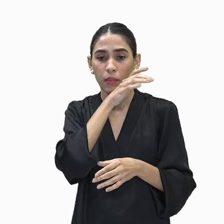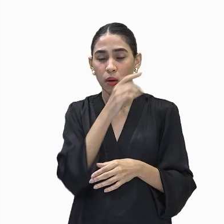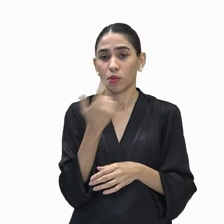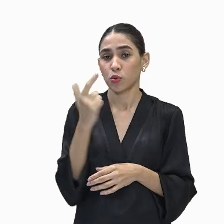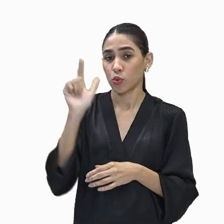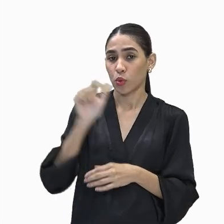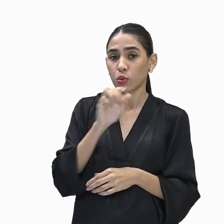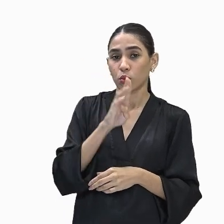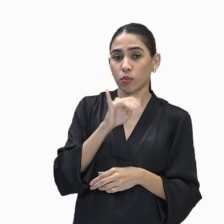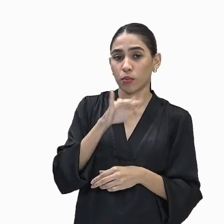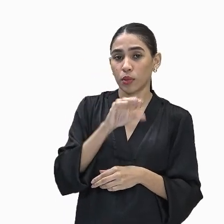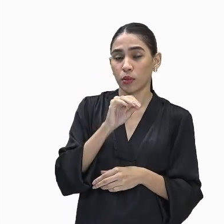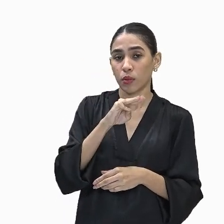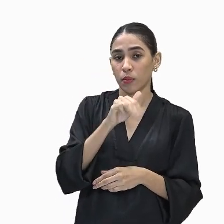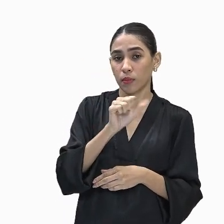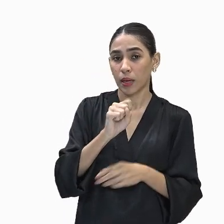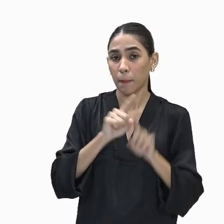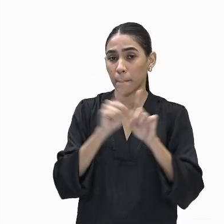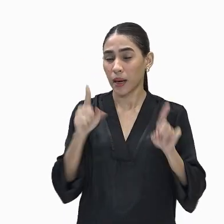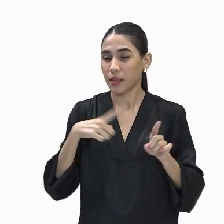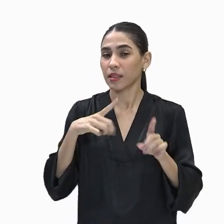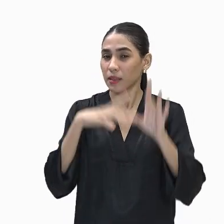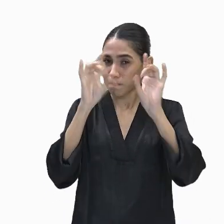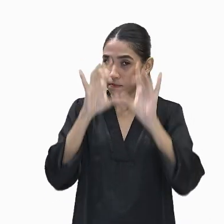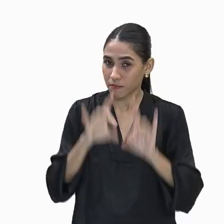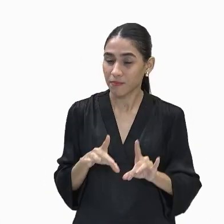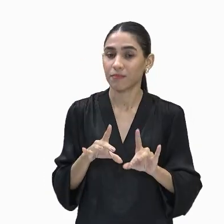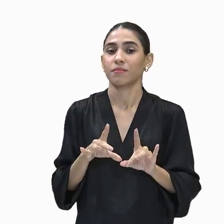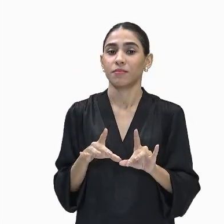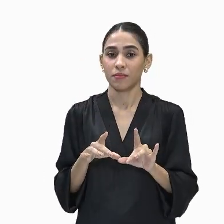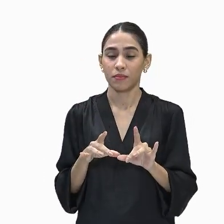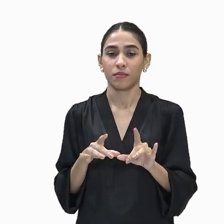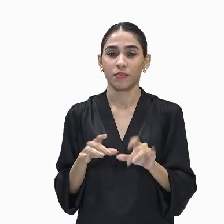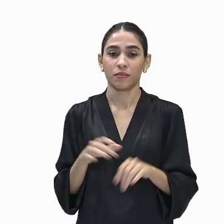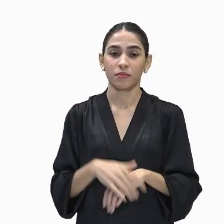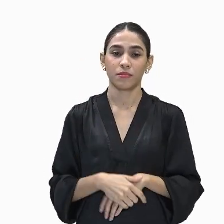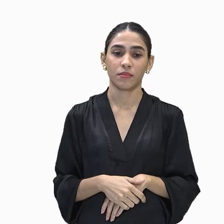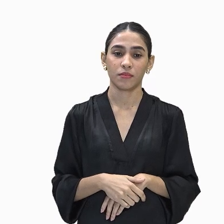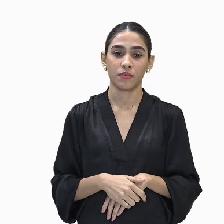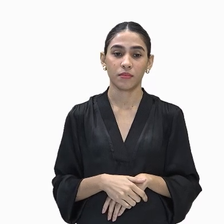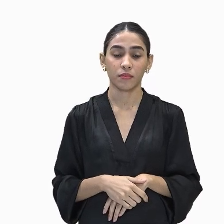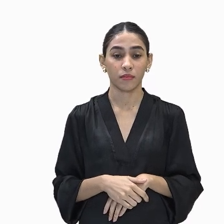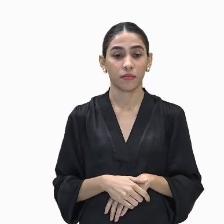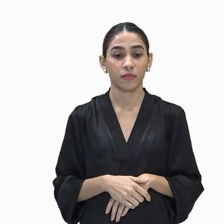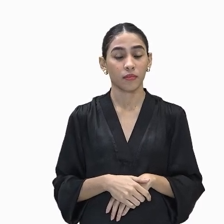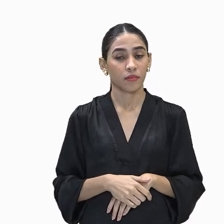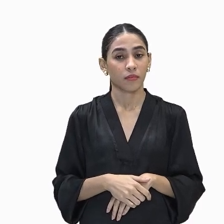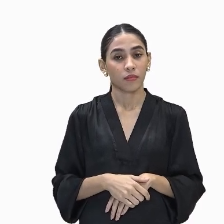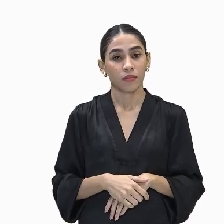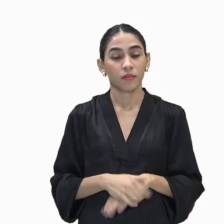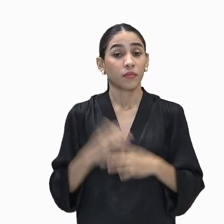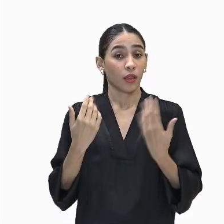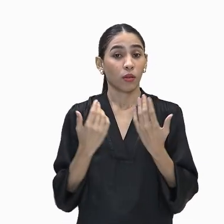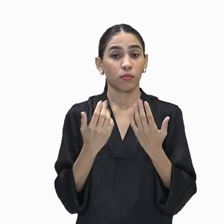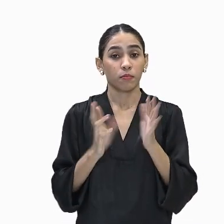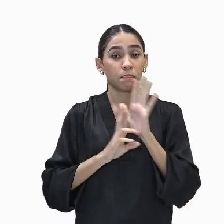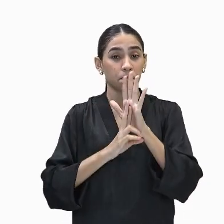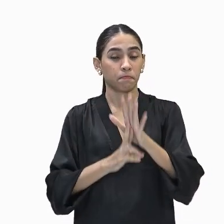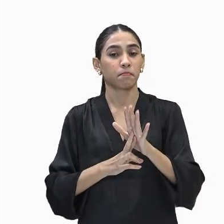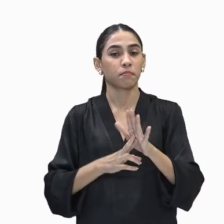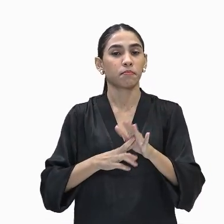outros biomas, mas também tem espécies específicas ali dessa região. E aí uma ave, né, que é